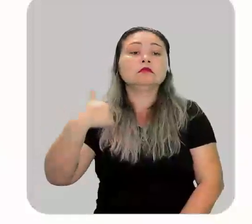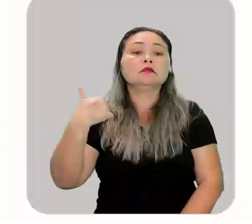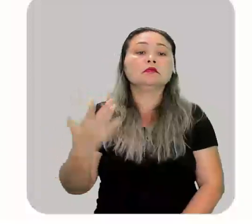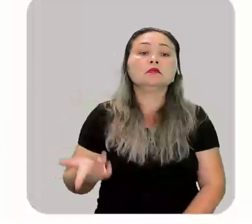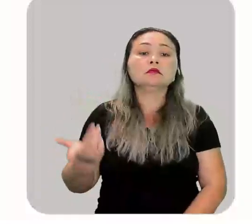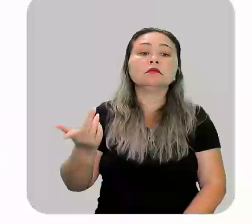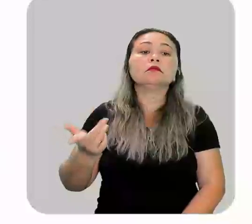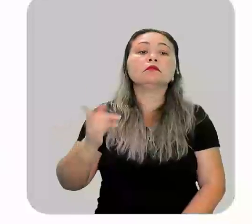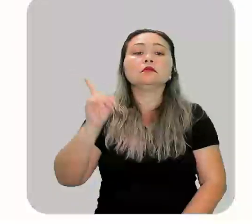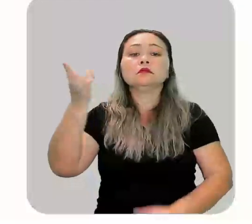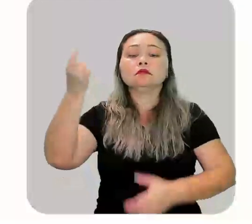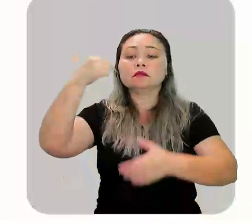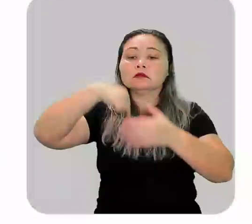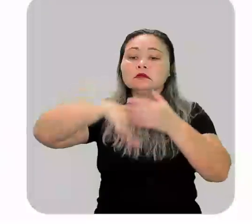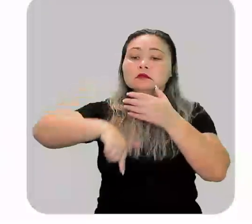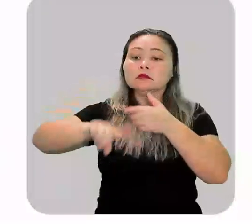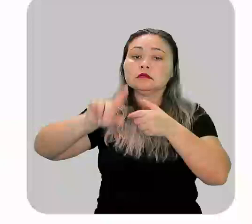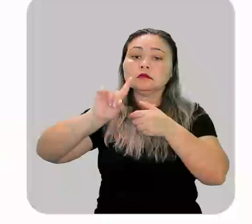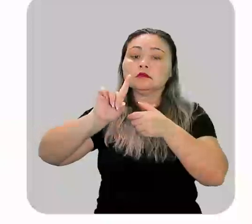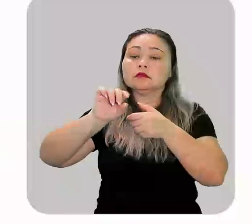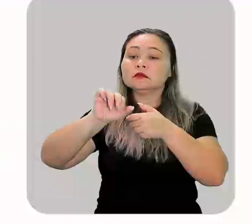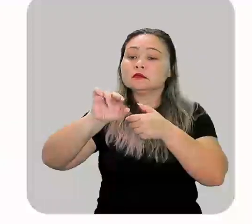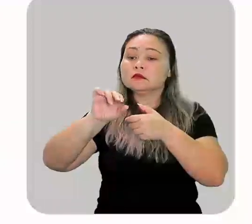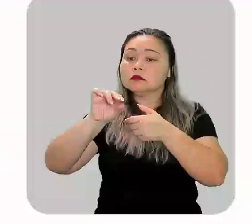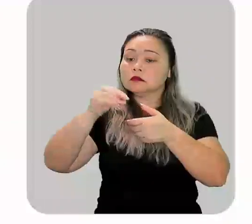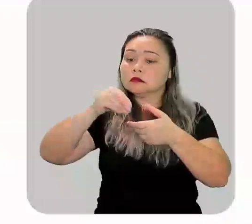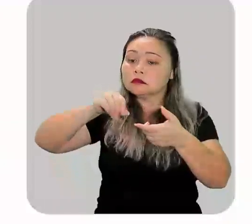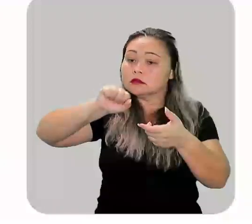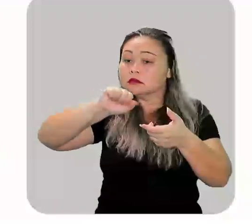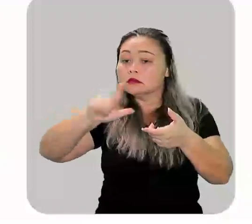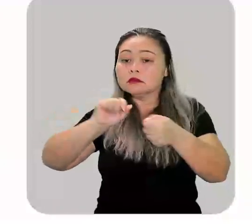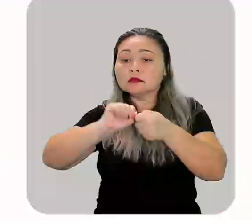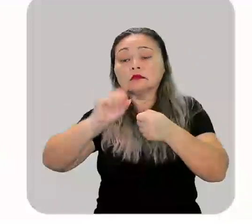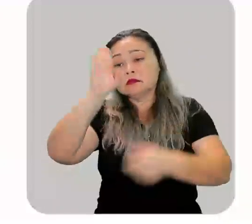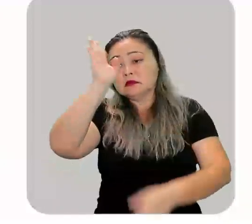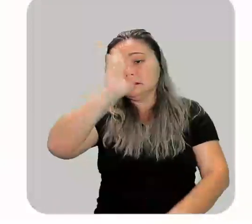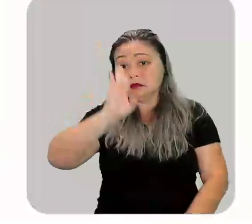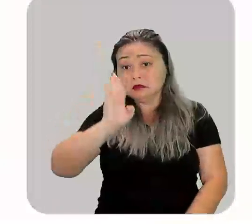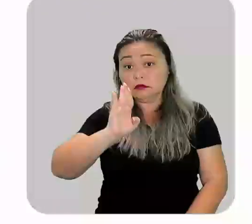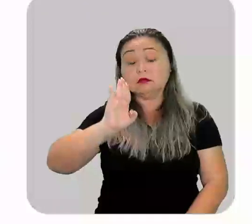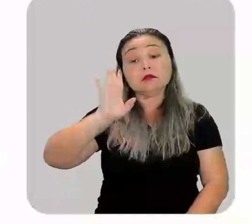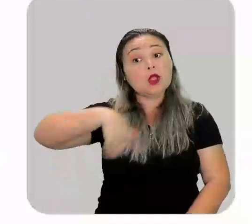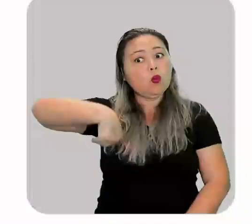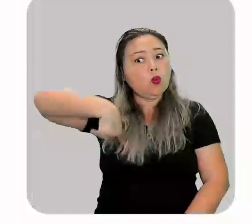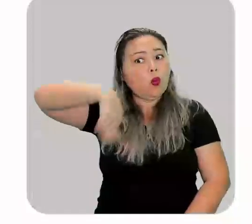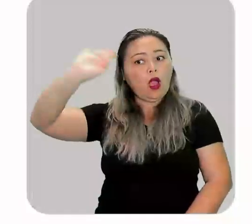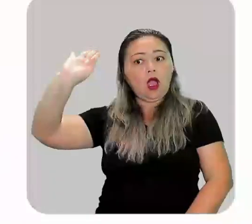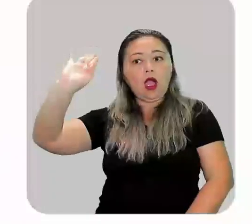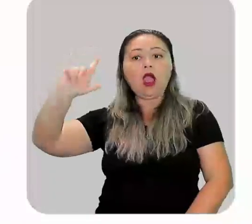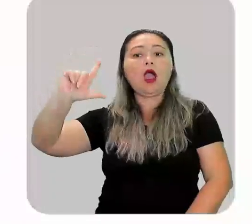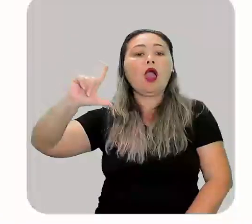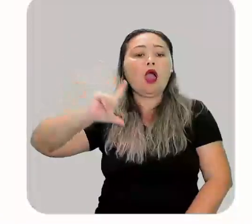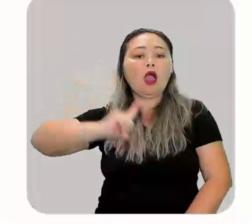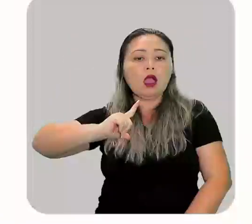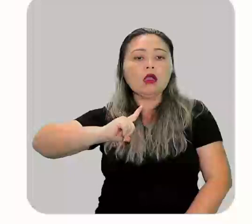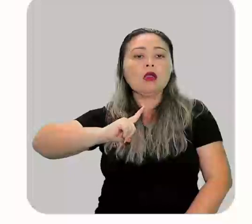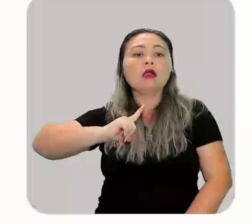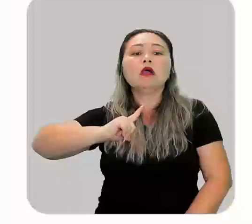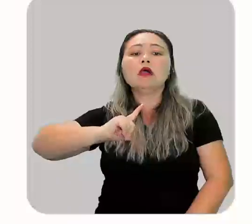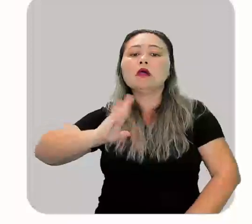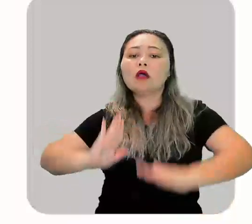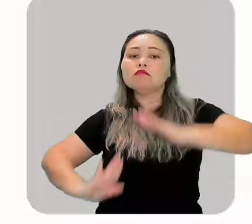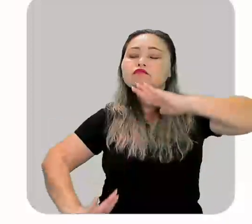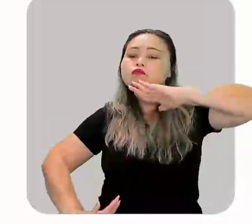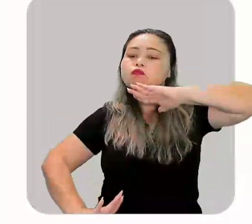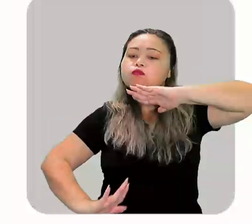aplicação. A ingestão de sódio no Brasil, que já é normalmente alta, tende a